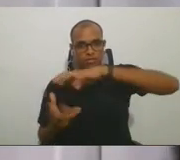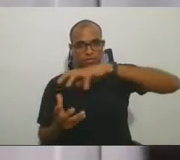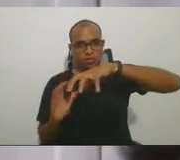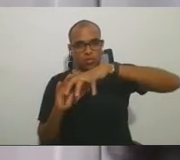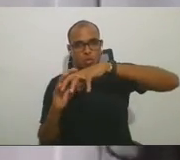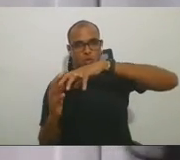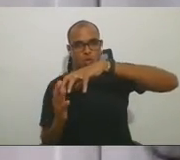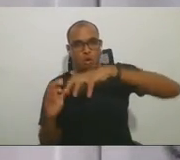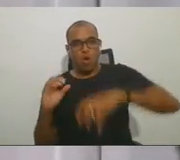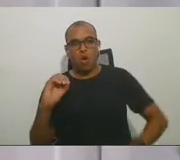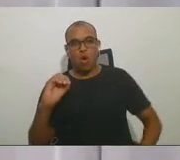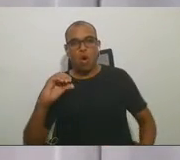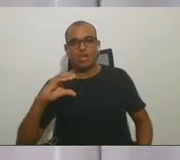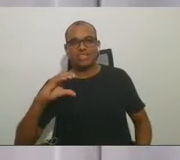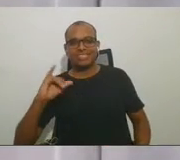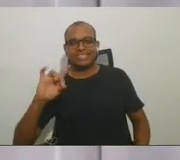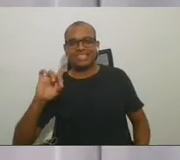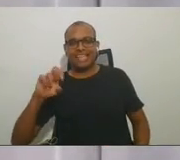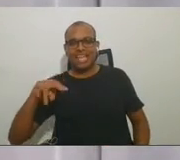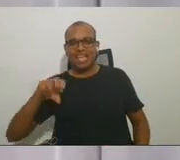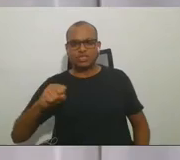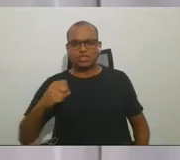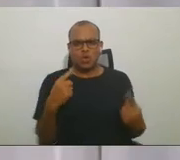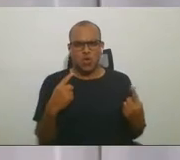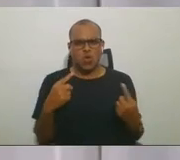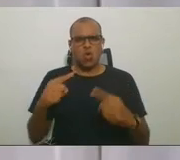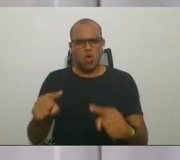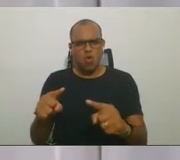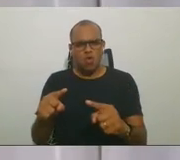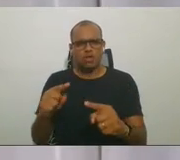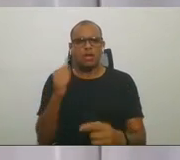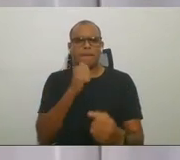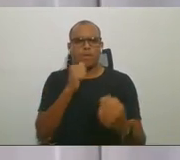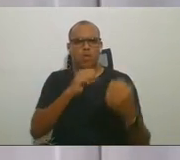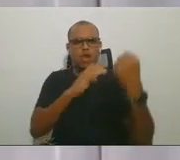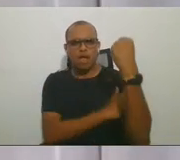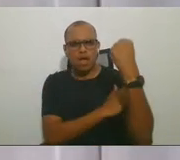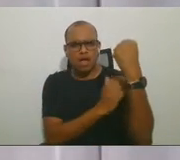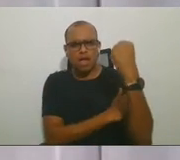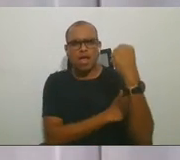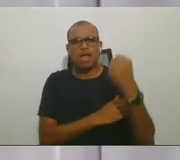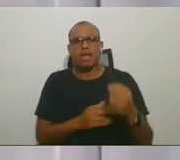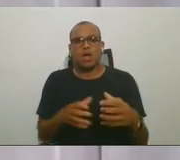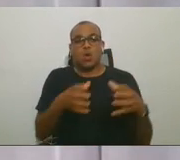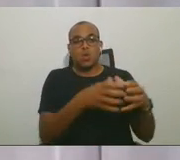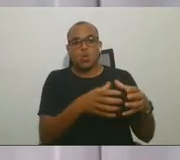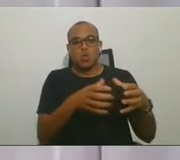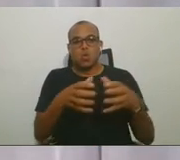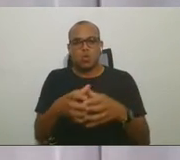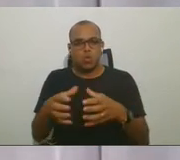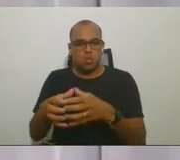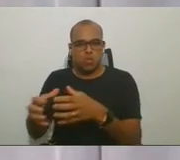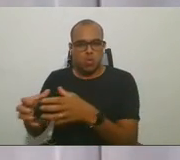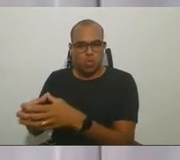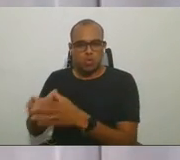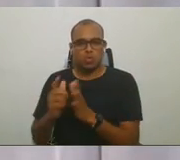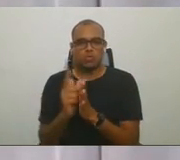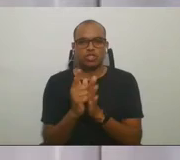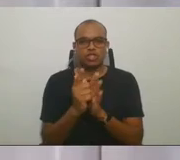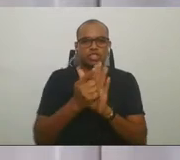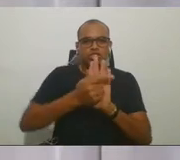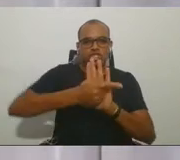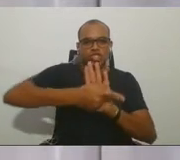essa animosidade contra o feminismo e contra as dissidências de gênero.